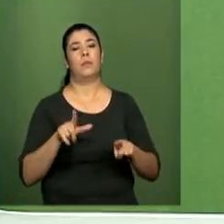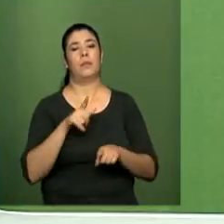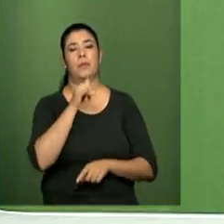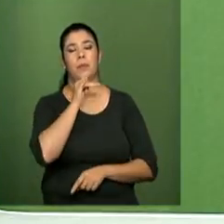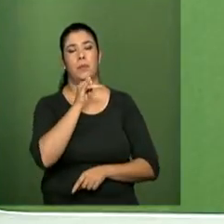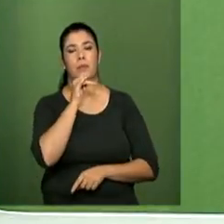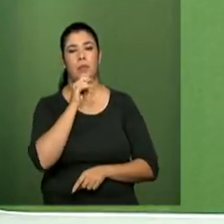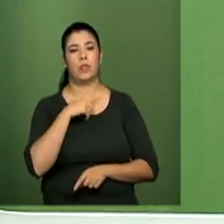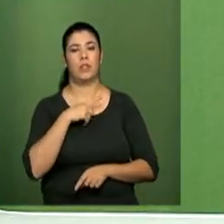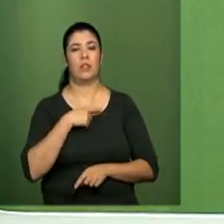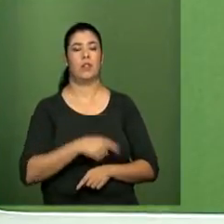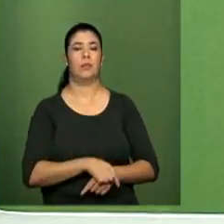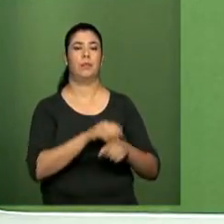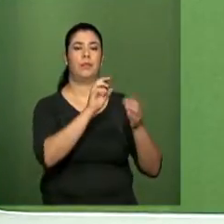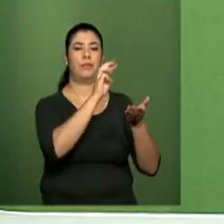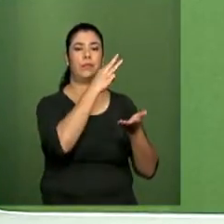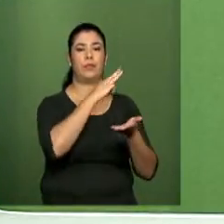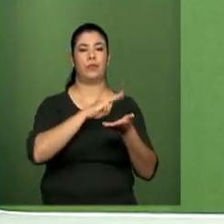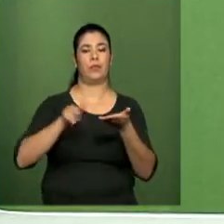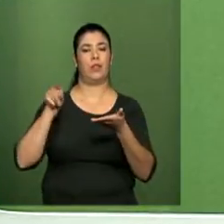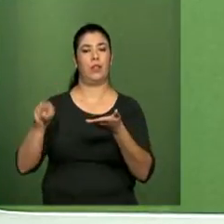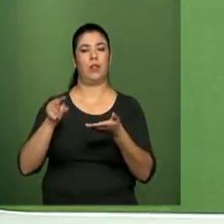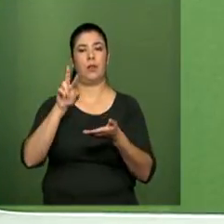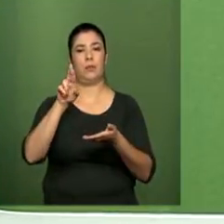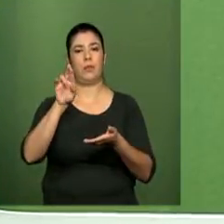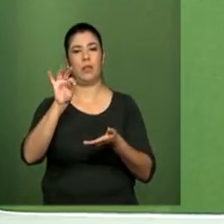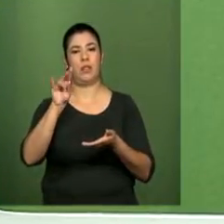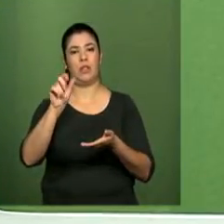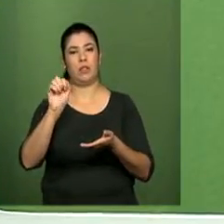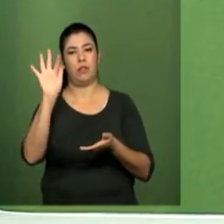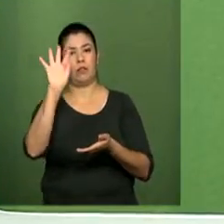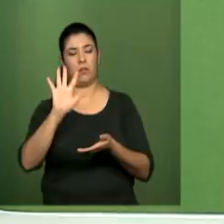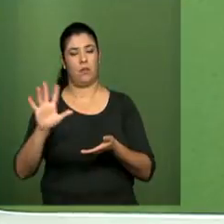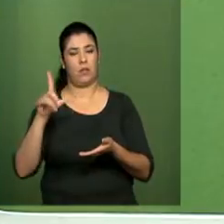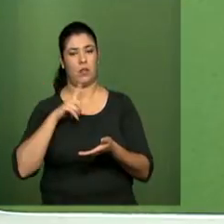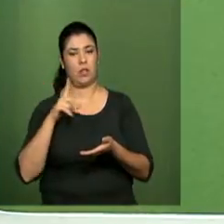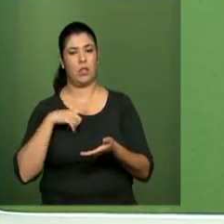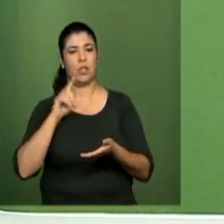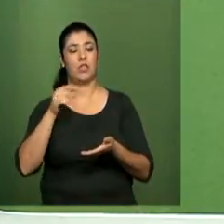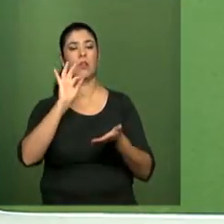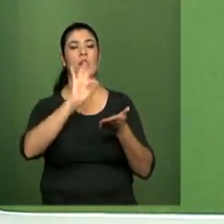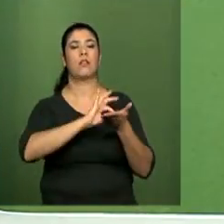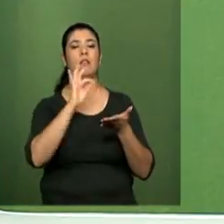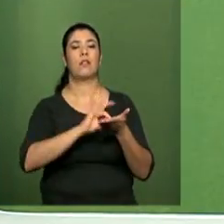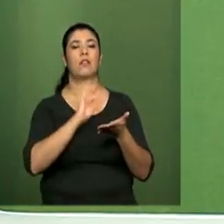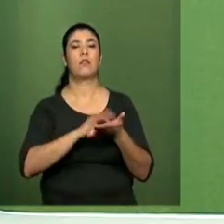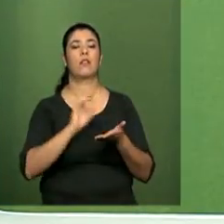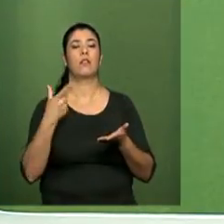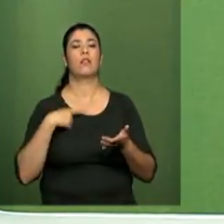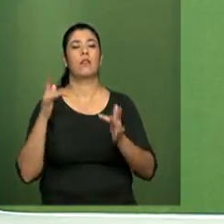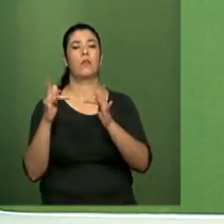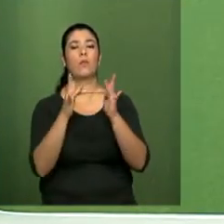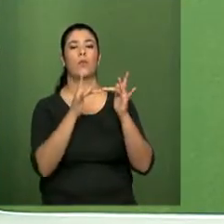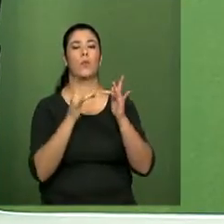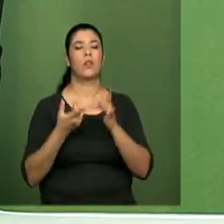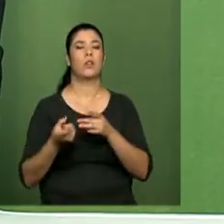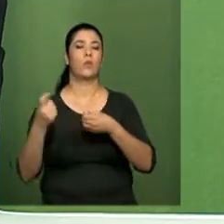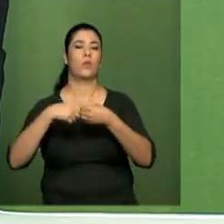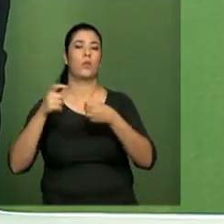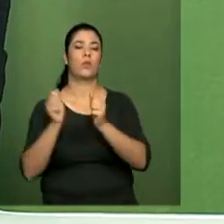que passar para a receita o cadastro quem são os sócios e onde estão os livros fiscais